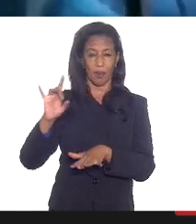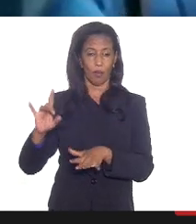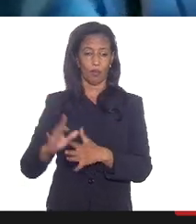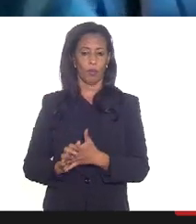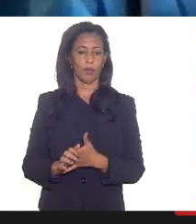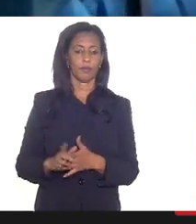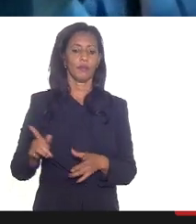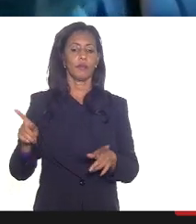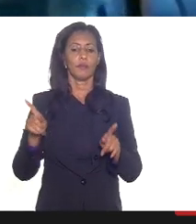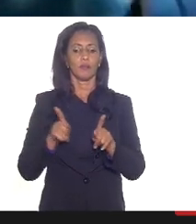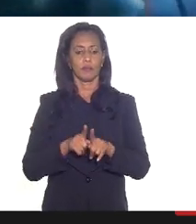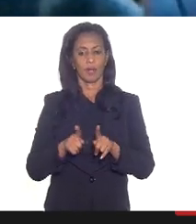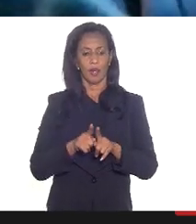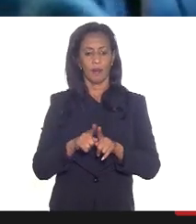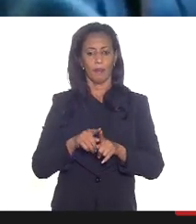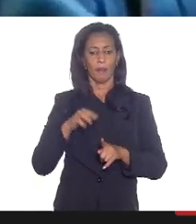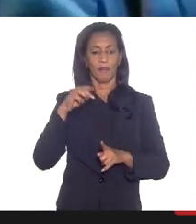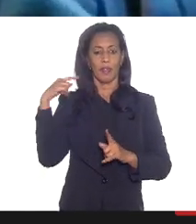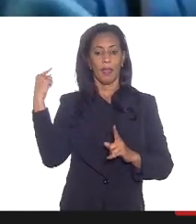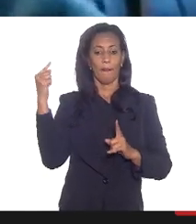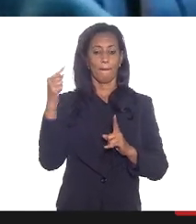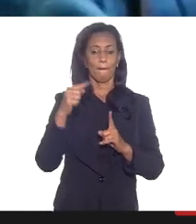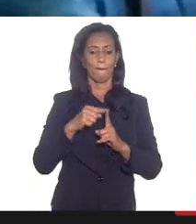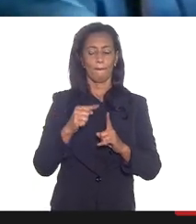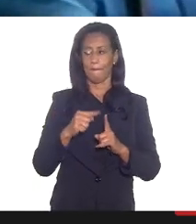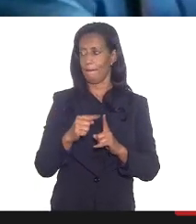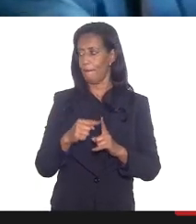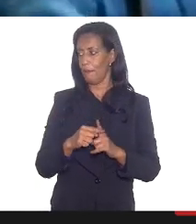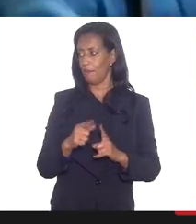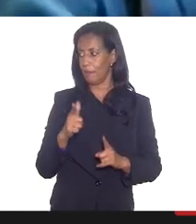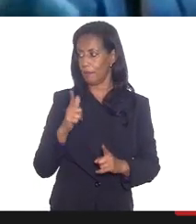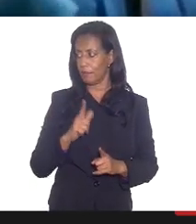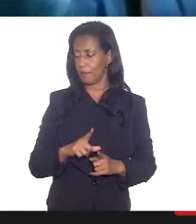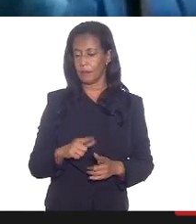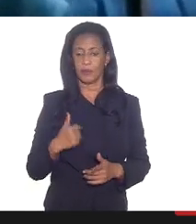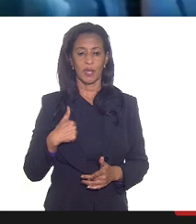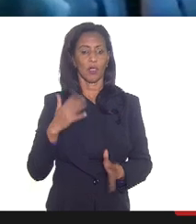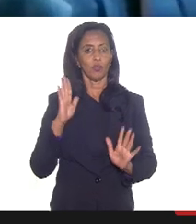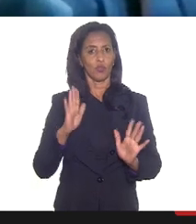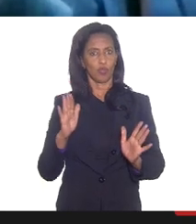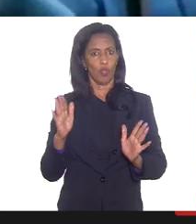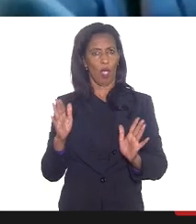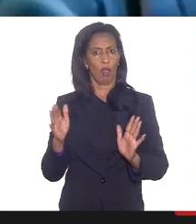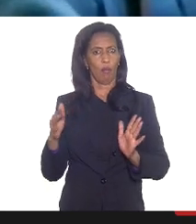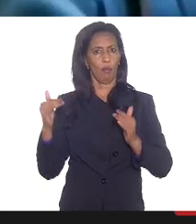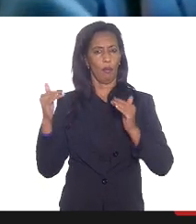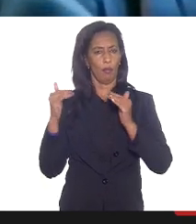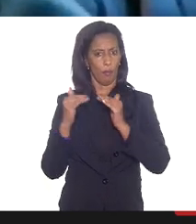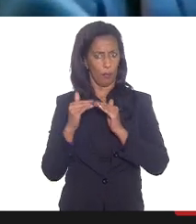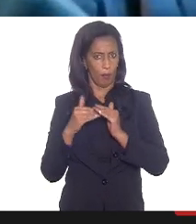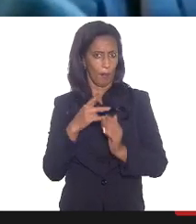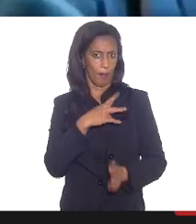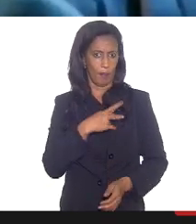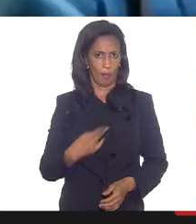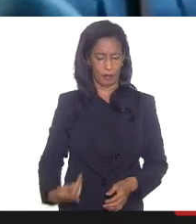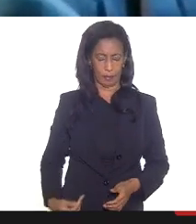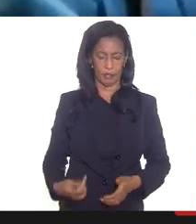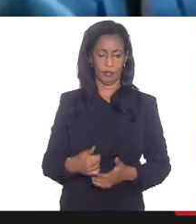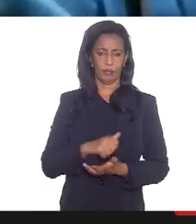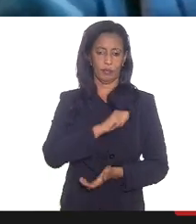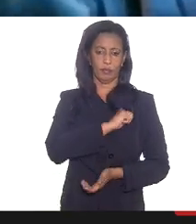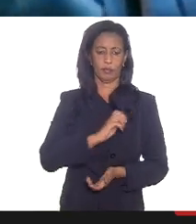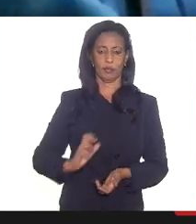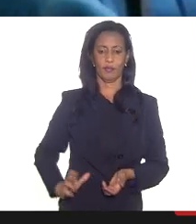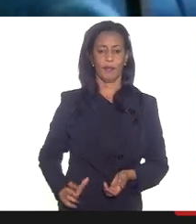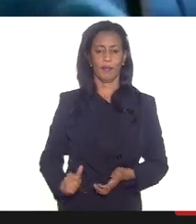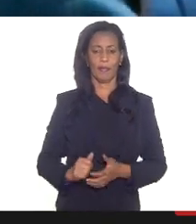para cada uma das metas assumidas. E eu já proponho, presidente democrático André